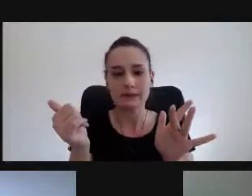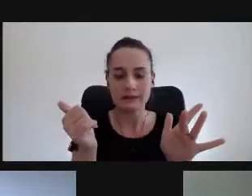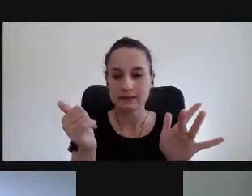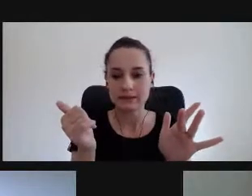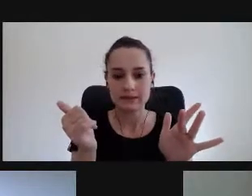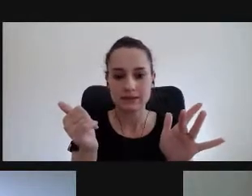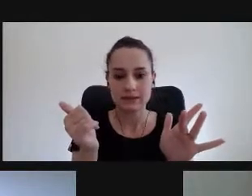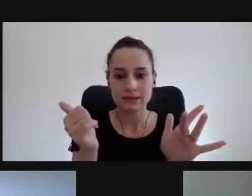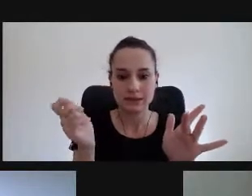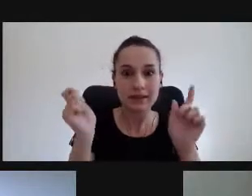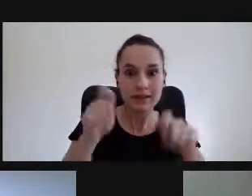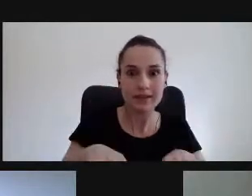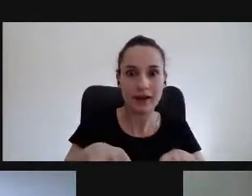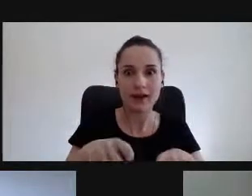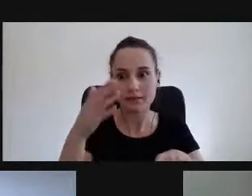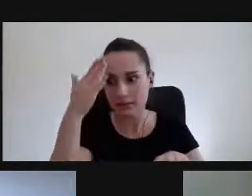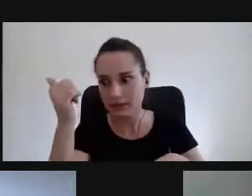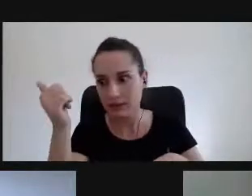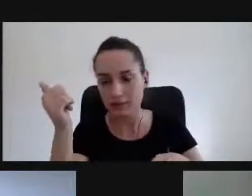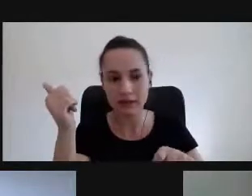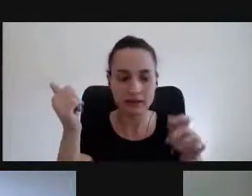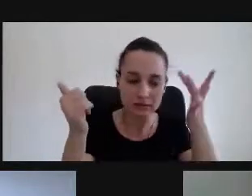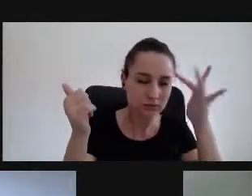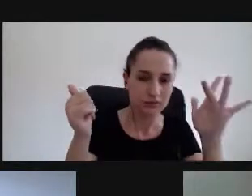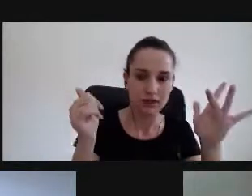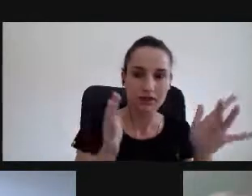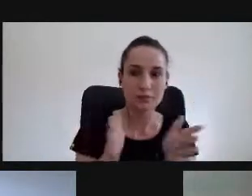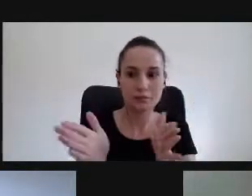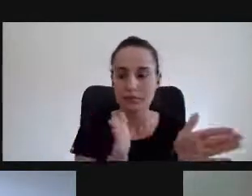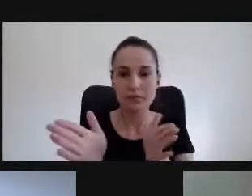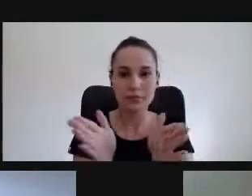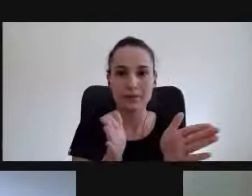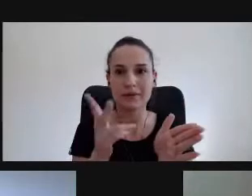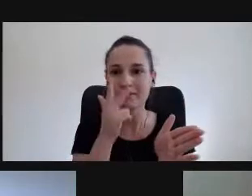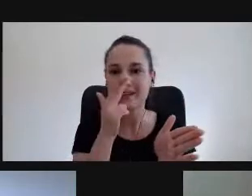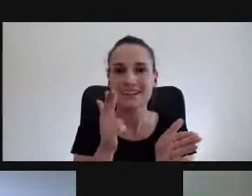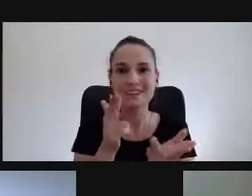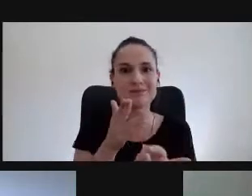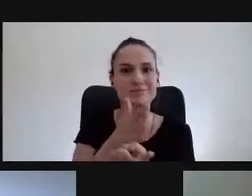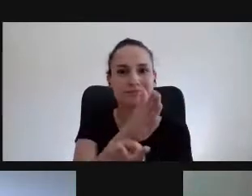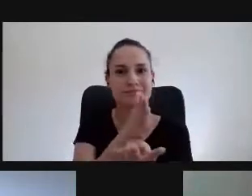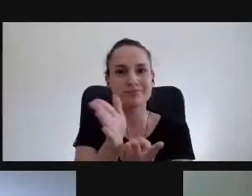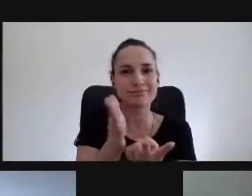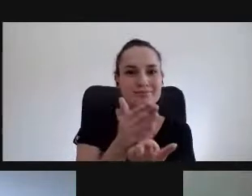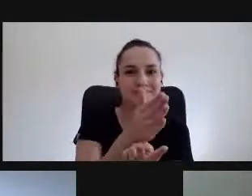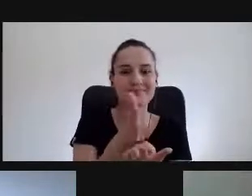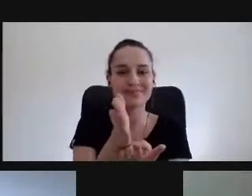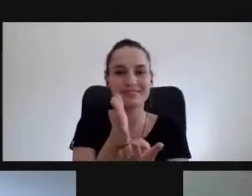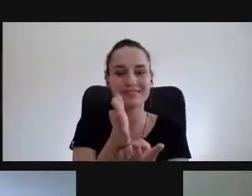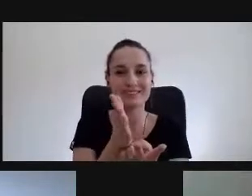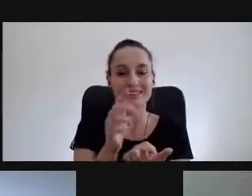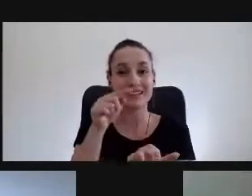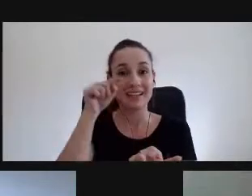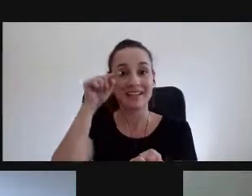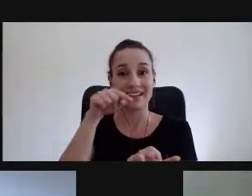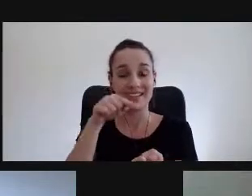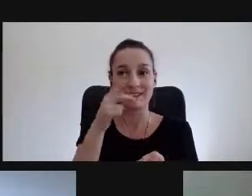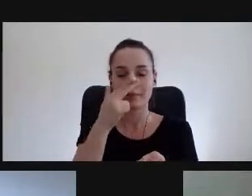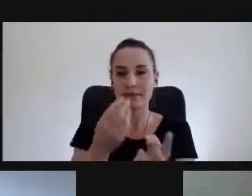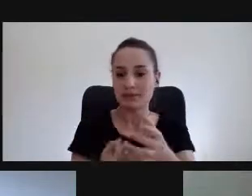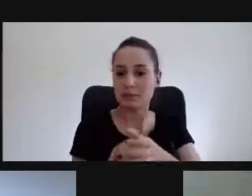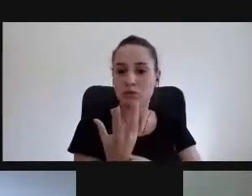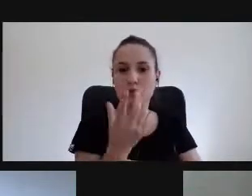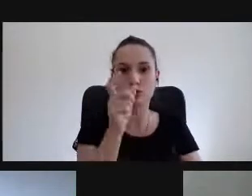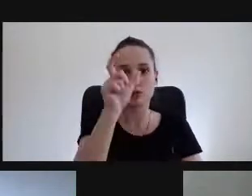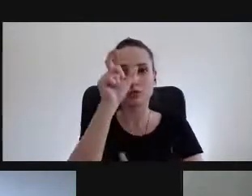vida, te deixa nessa inação do personagem, eu acho. E